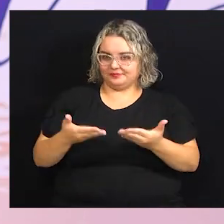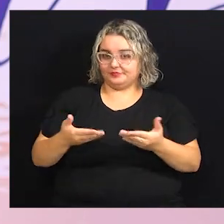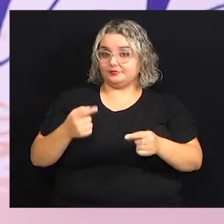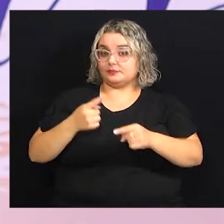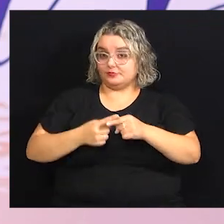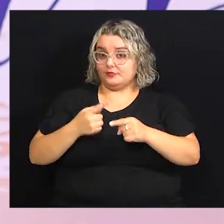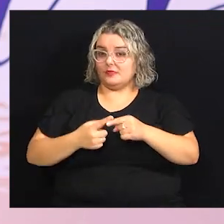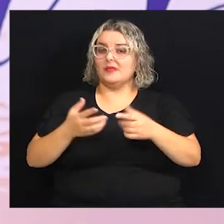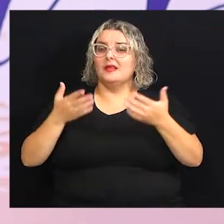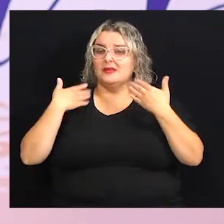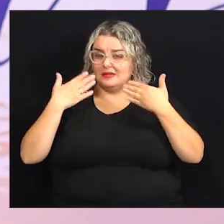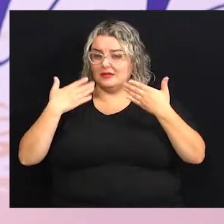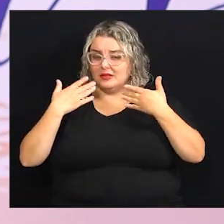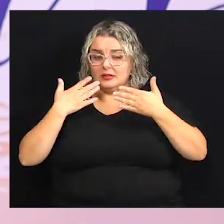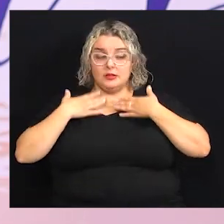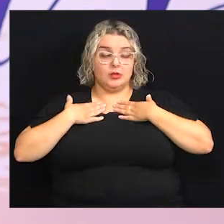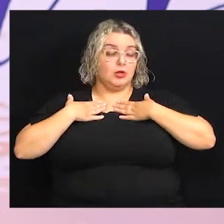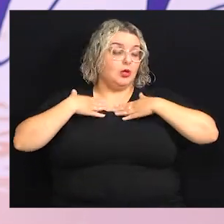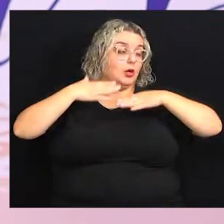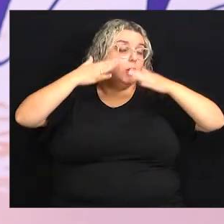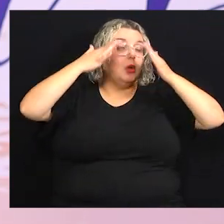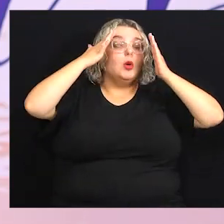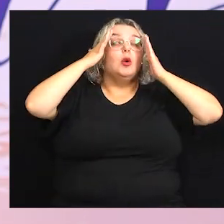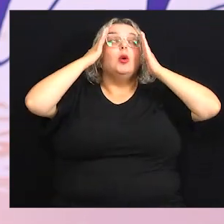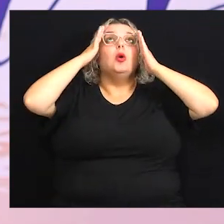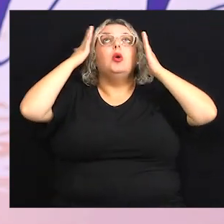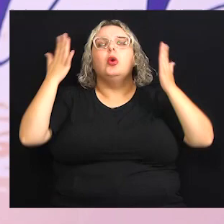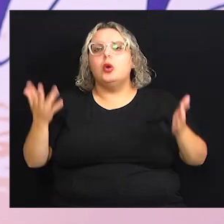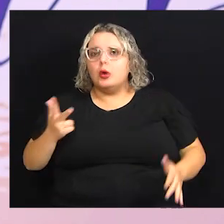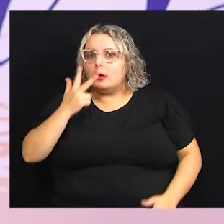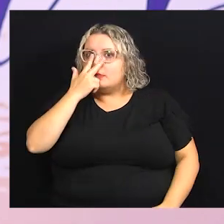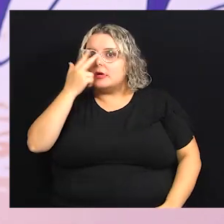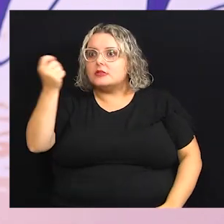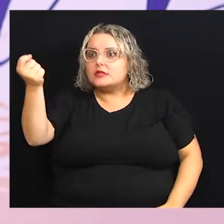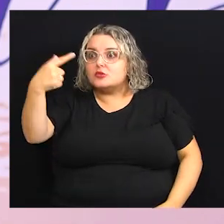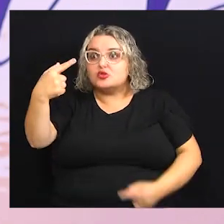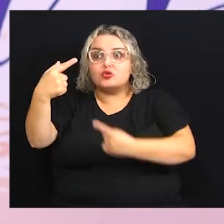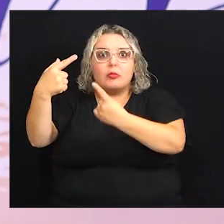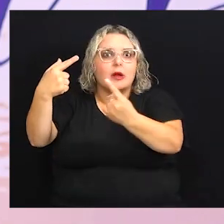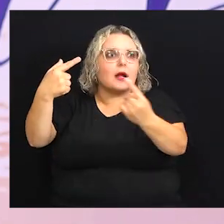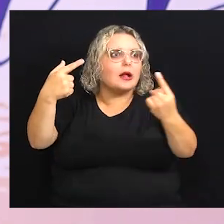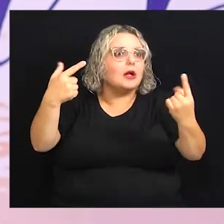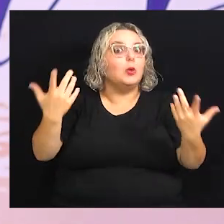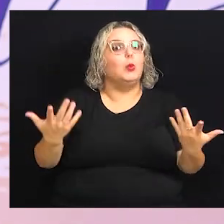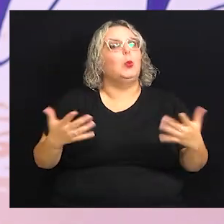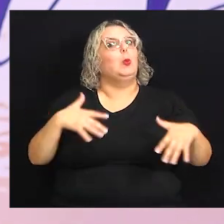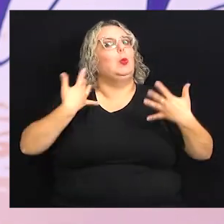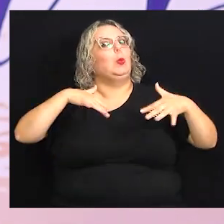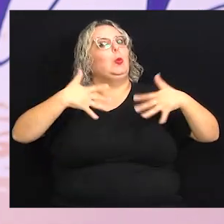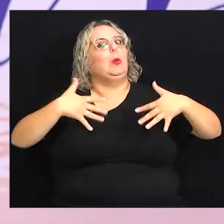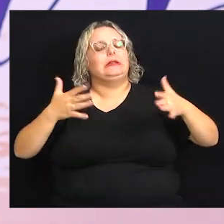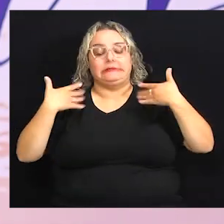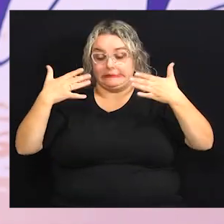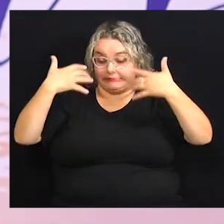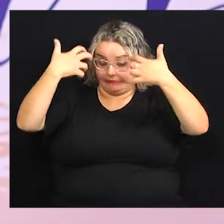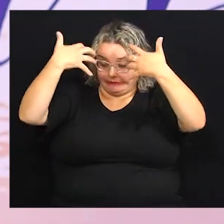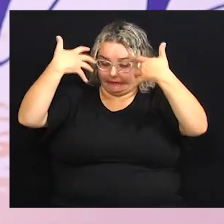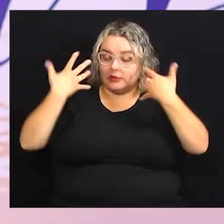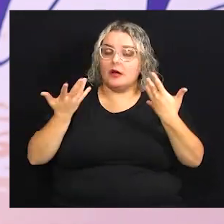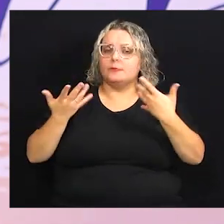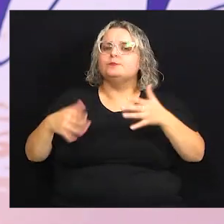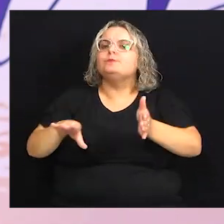hoje, porque tá calor, né? Parece que tem um sol para cada um nos últimos tempos, né? E aí vem